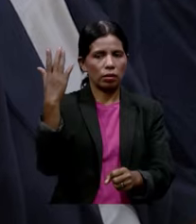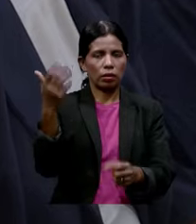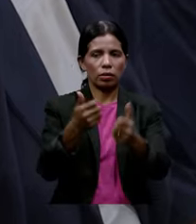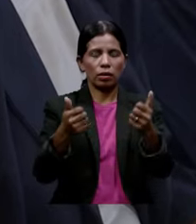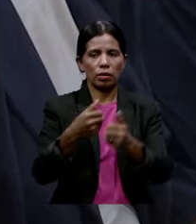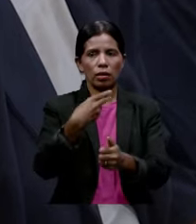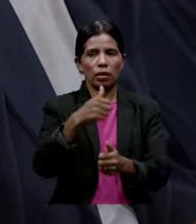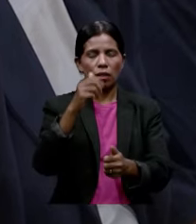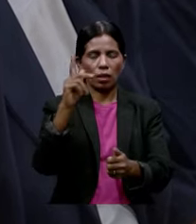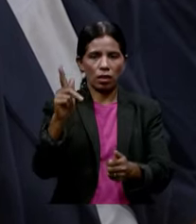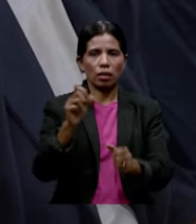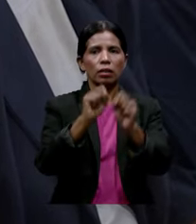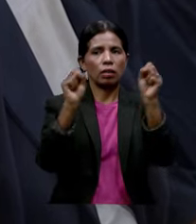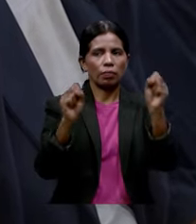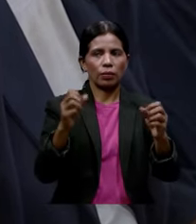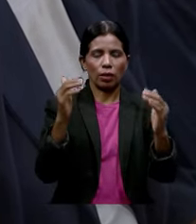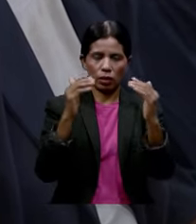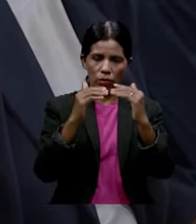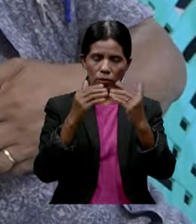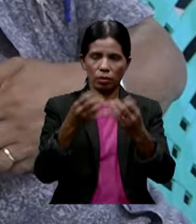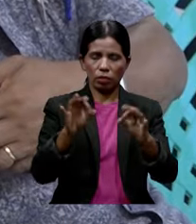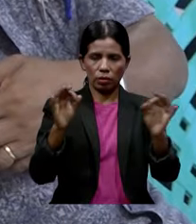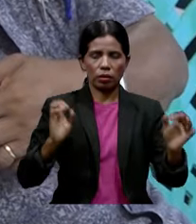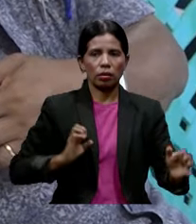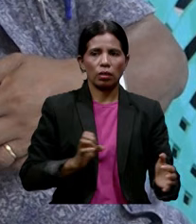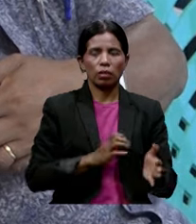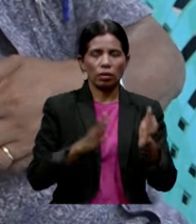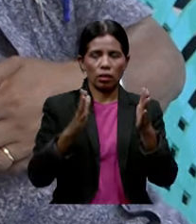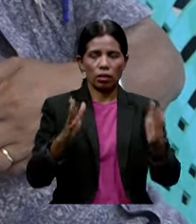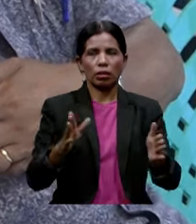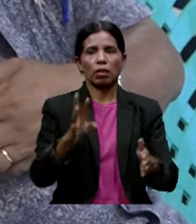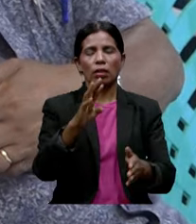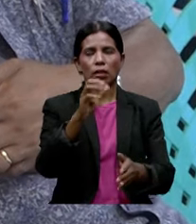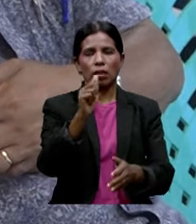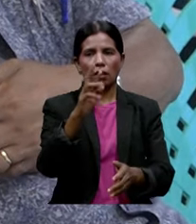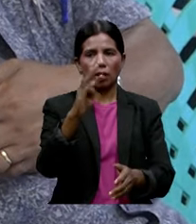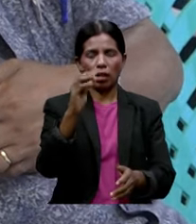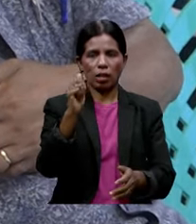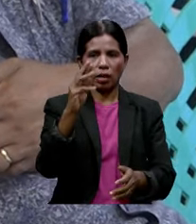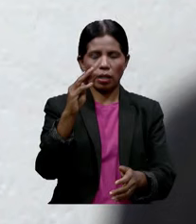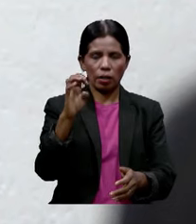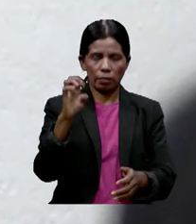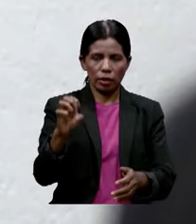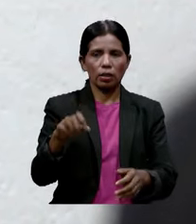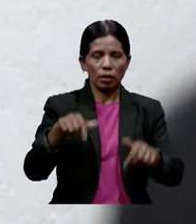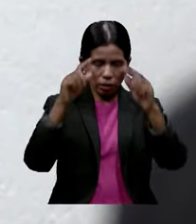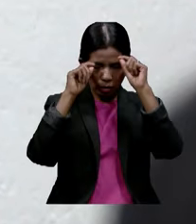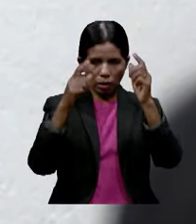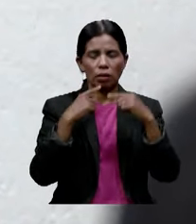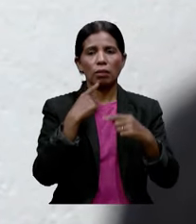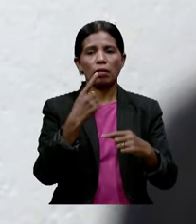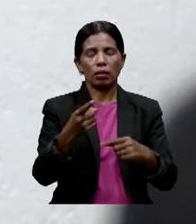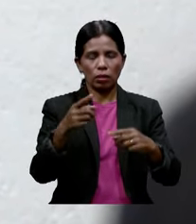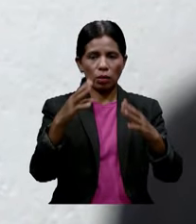ha sábado né. A foi um orso pne remata embaixador Repúblika Demokrátika Árabe Saharawi e Timor-Leste a to agradece ba